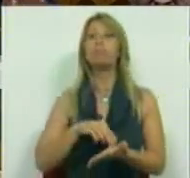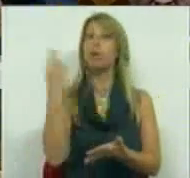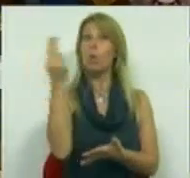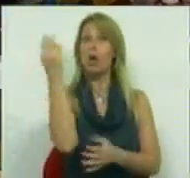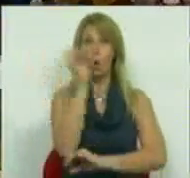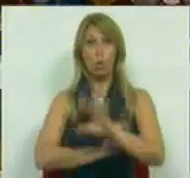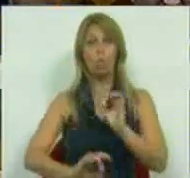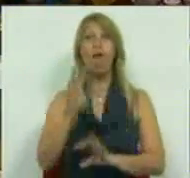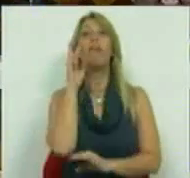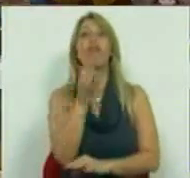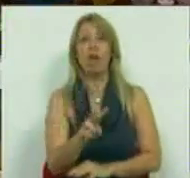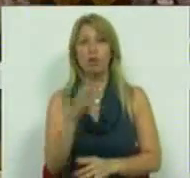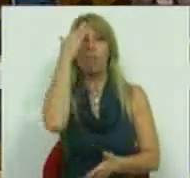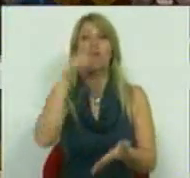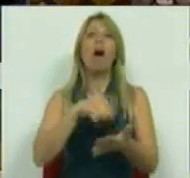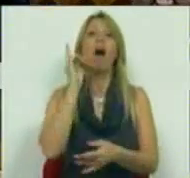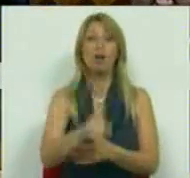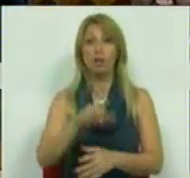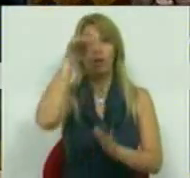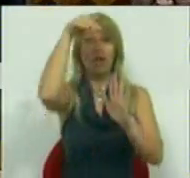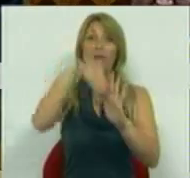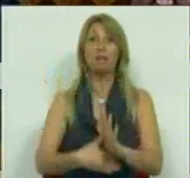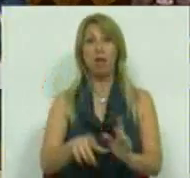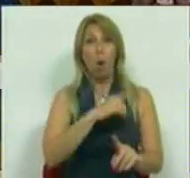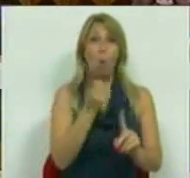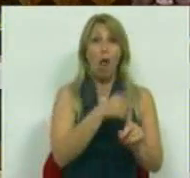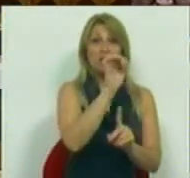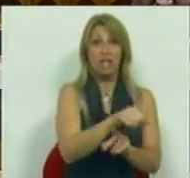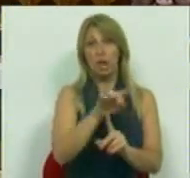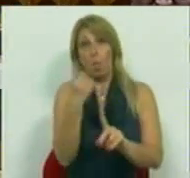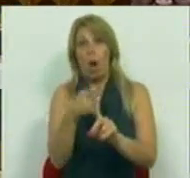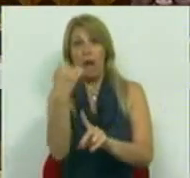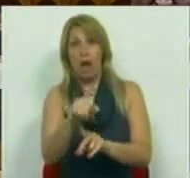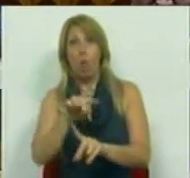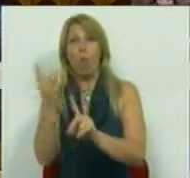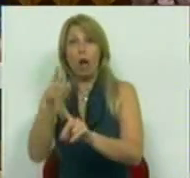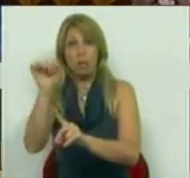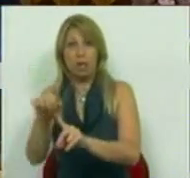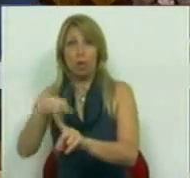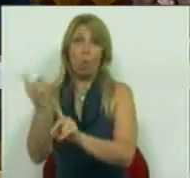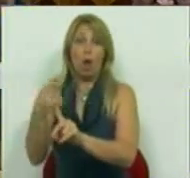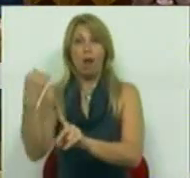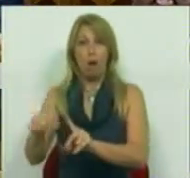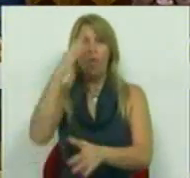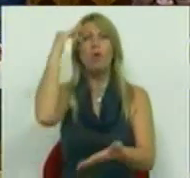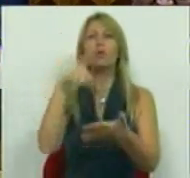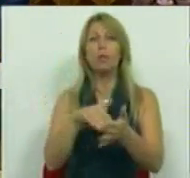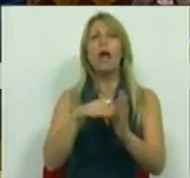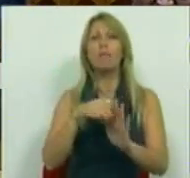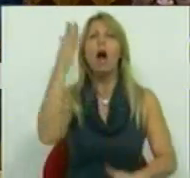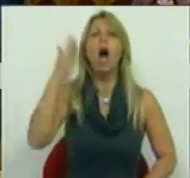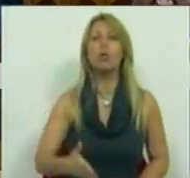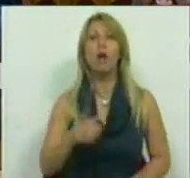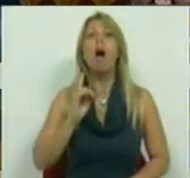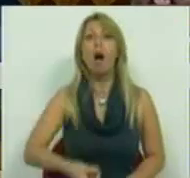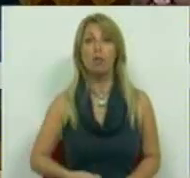resultado: recessão ano sim, ano não. O resultado desta austeridade é desagregar a